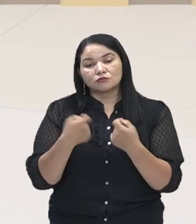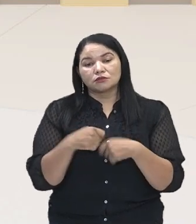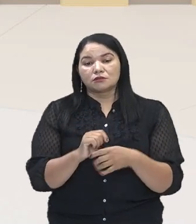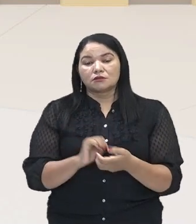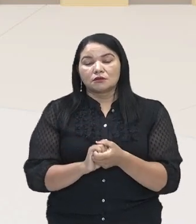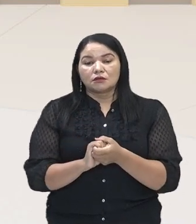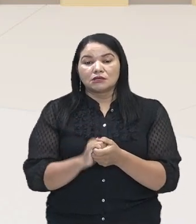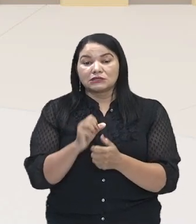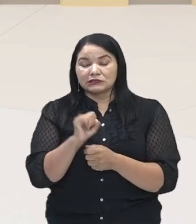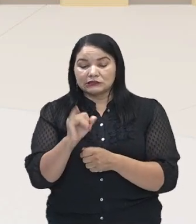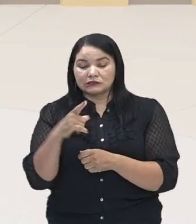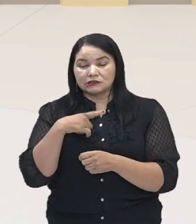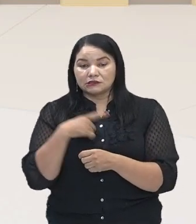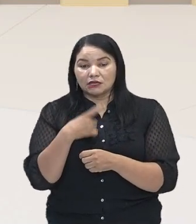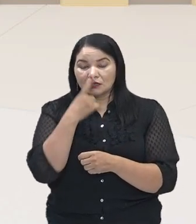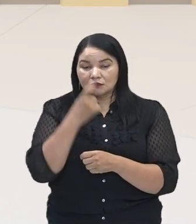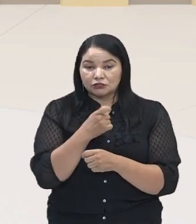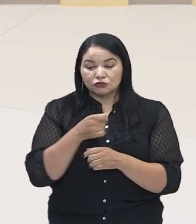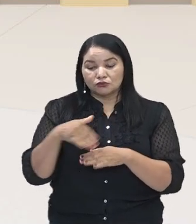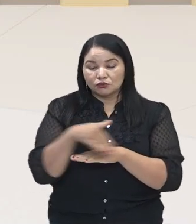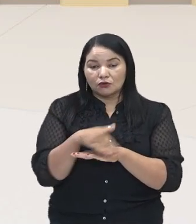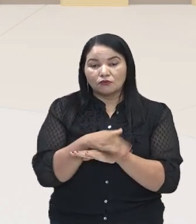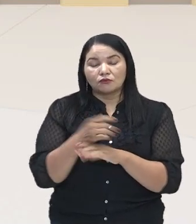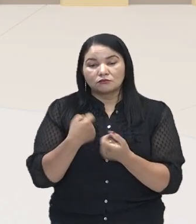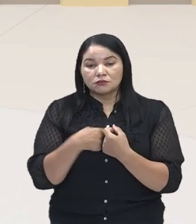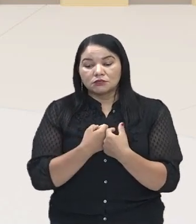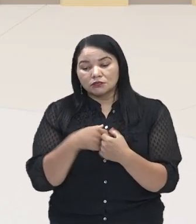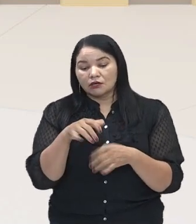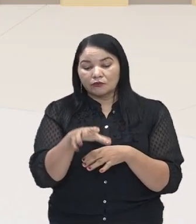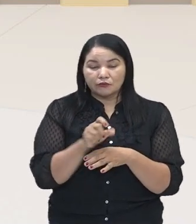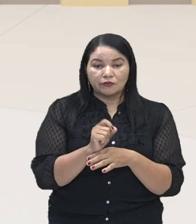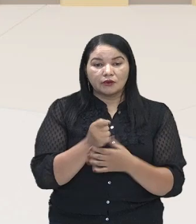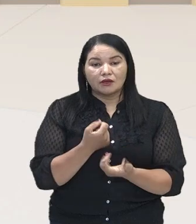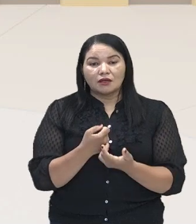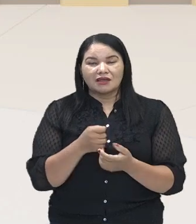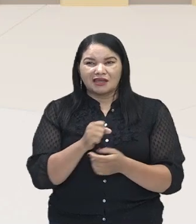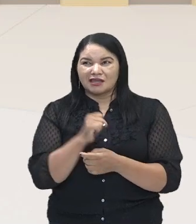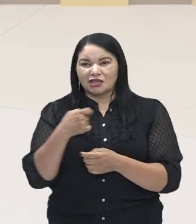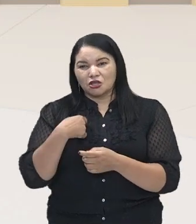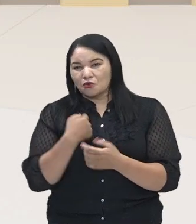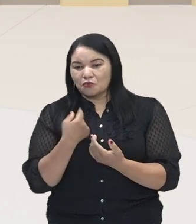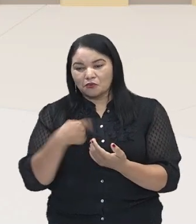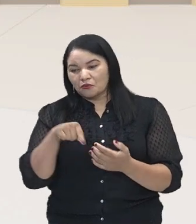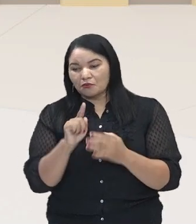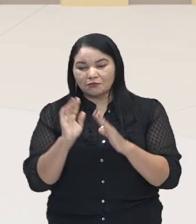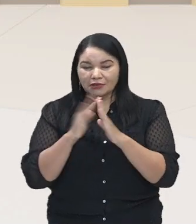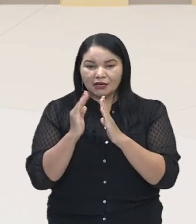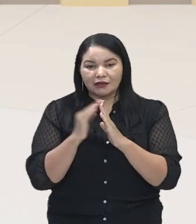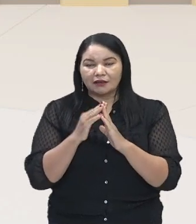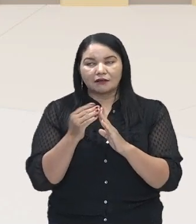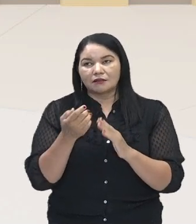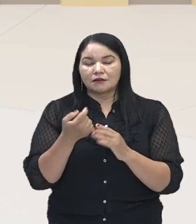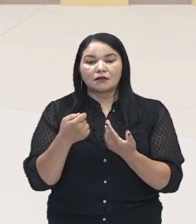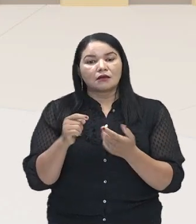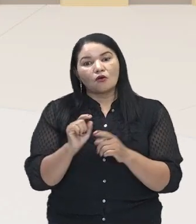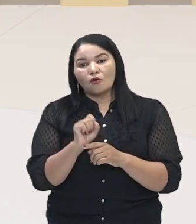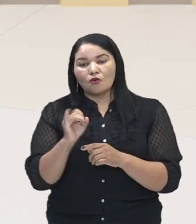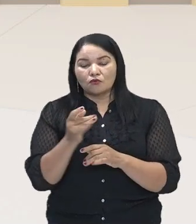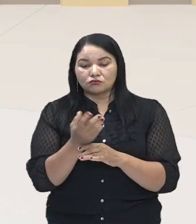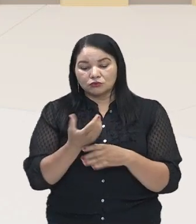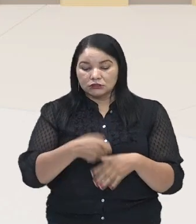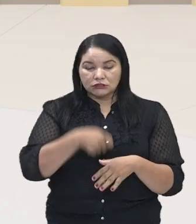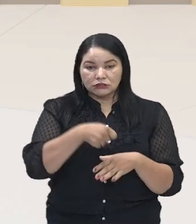colete, leve para casa, coloque em uma lixeira. Ah, mas eu não vou levar para casa. Leve um saquinho, então.